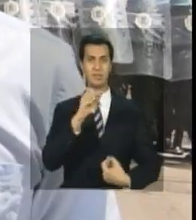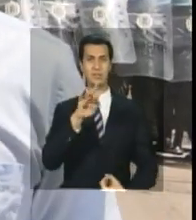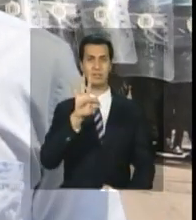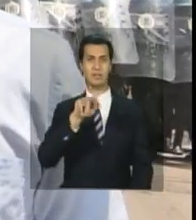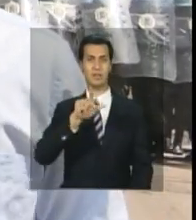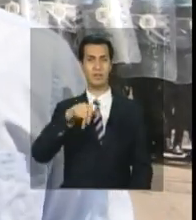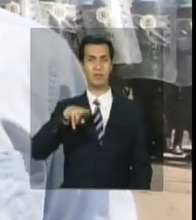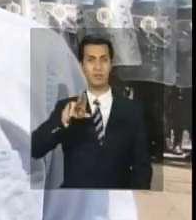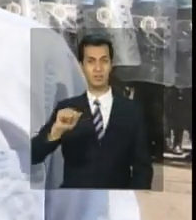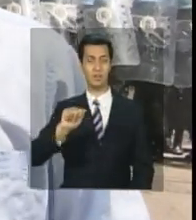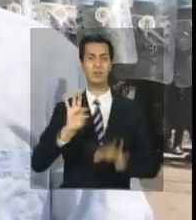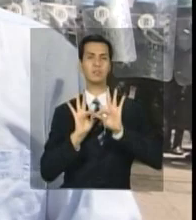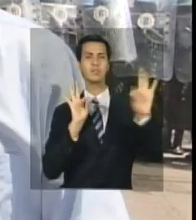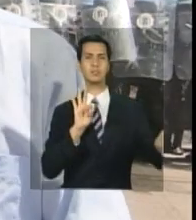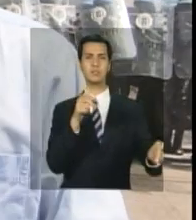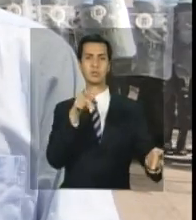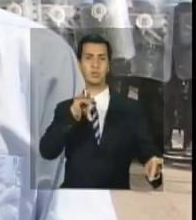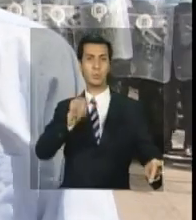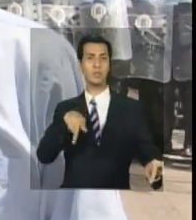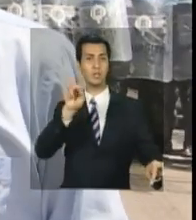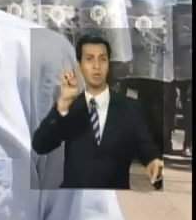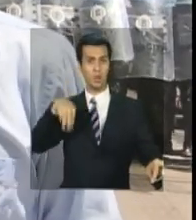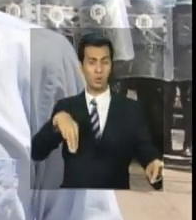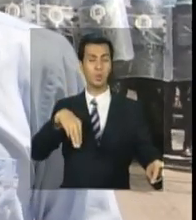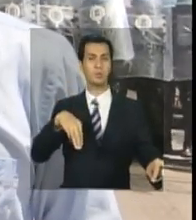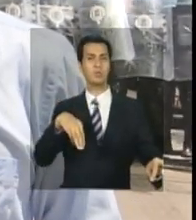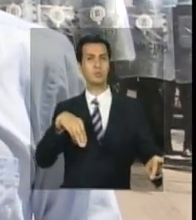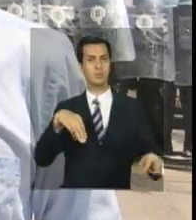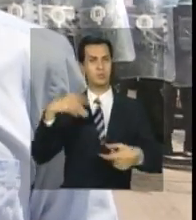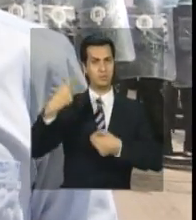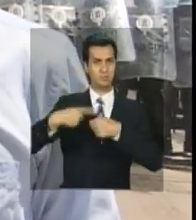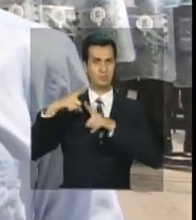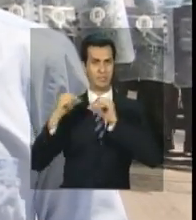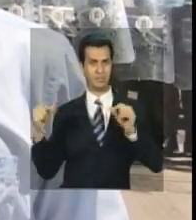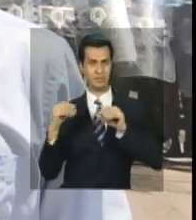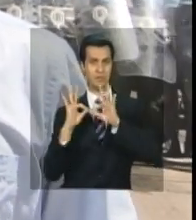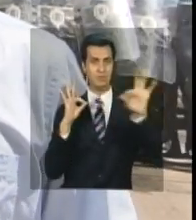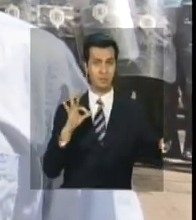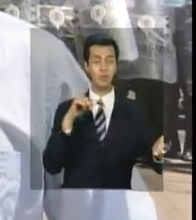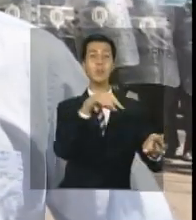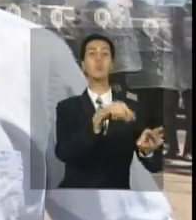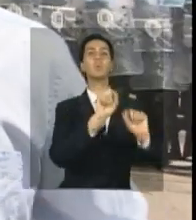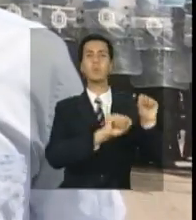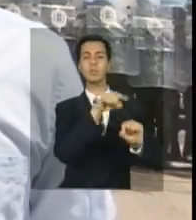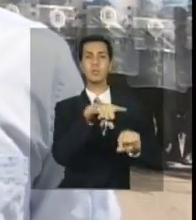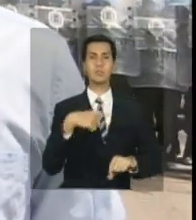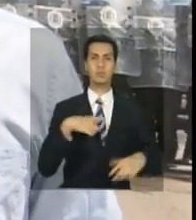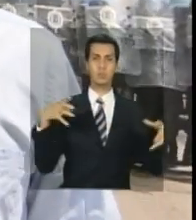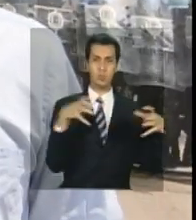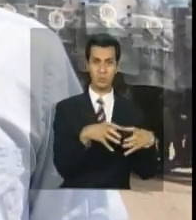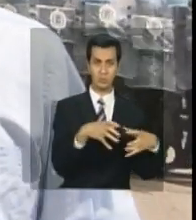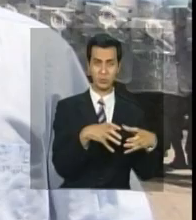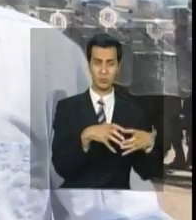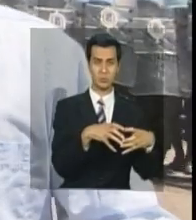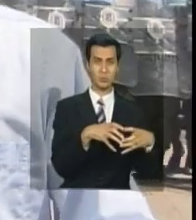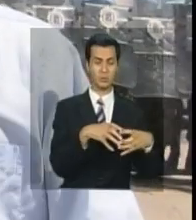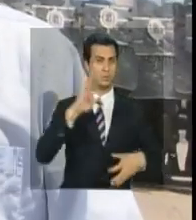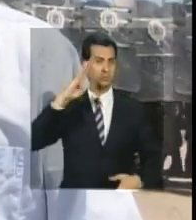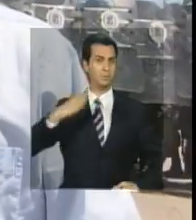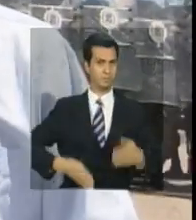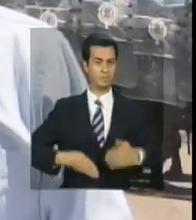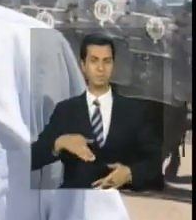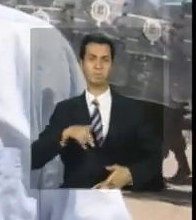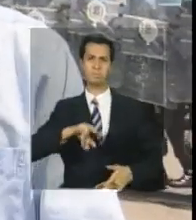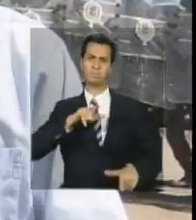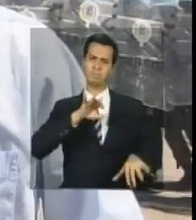de Brasília, onde fica a 3ª Brigada de Infantaria Motorizada, os militares que vão em março para o Haiti estão sendo